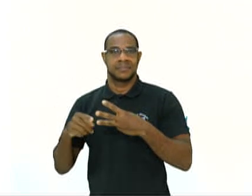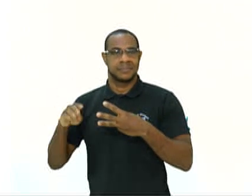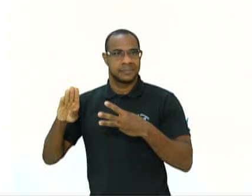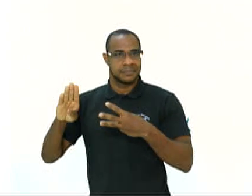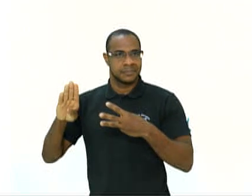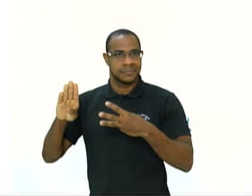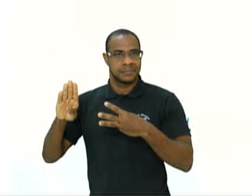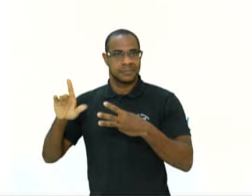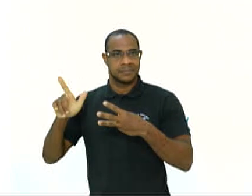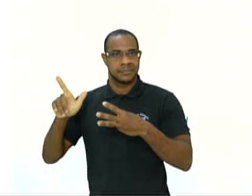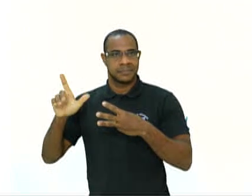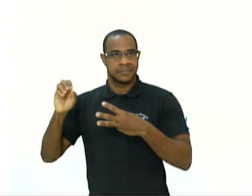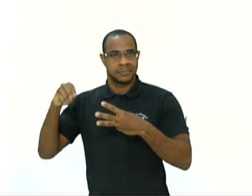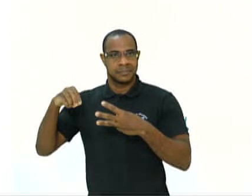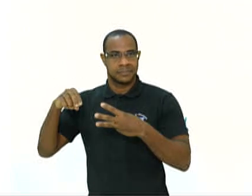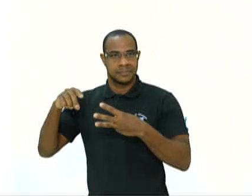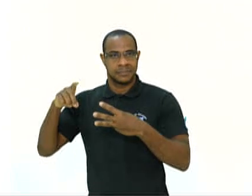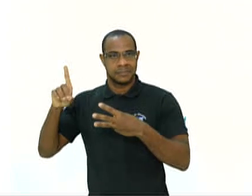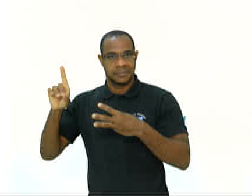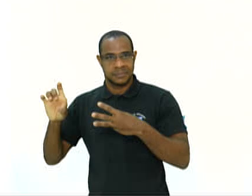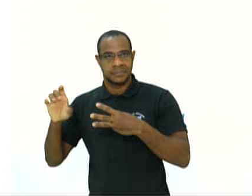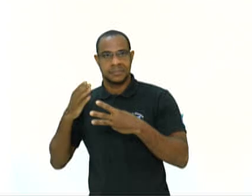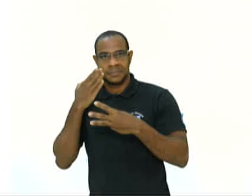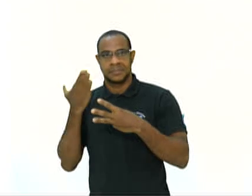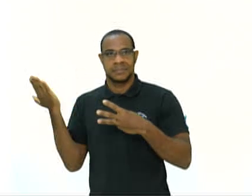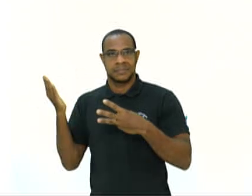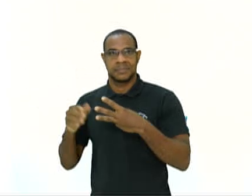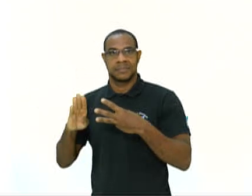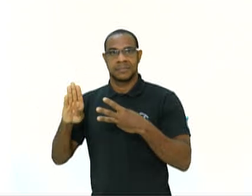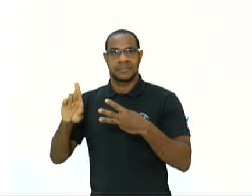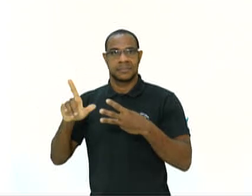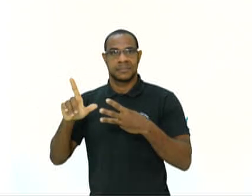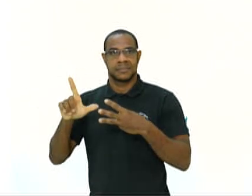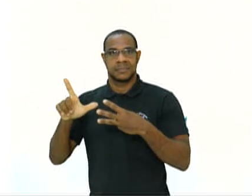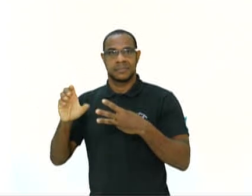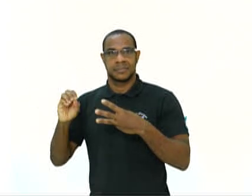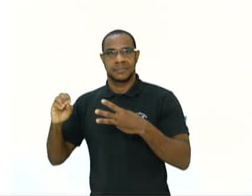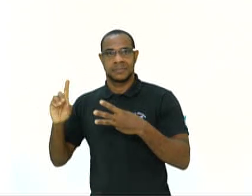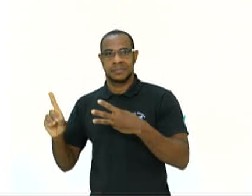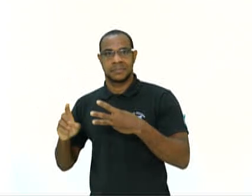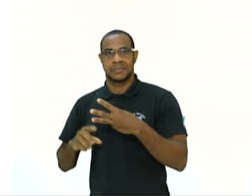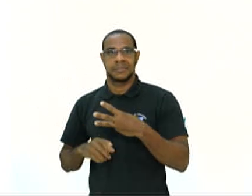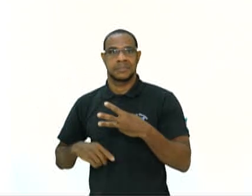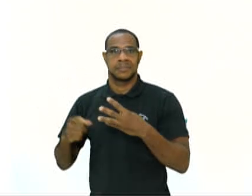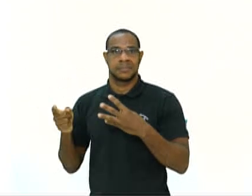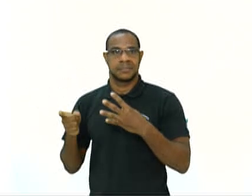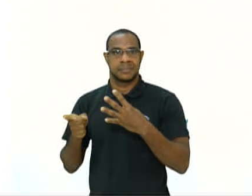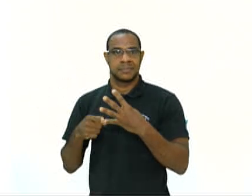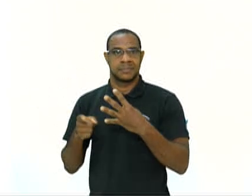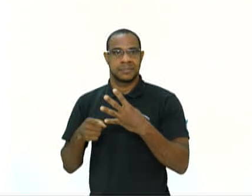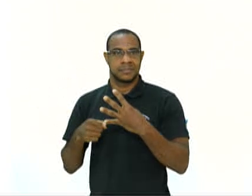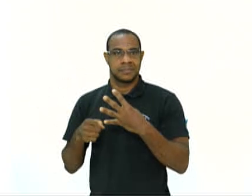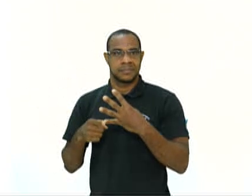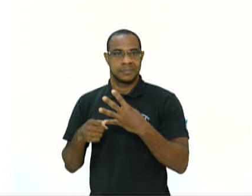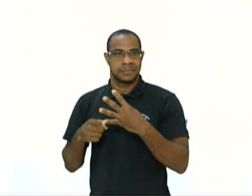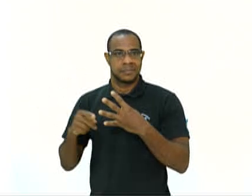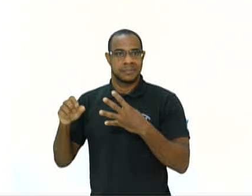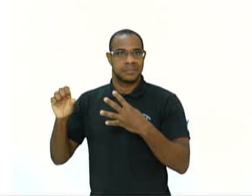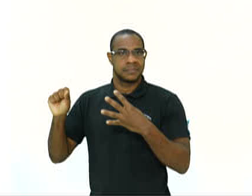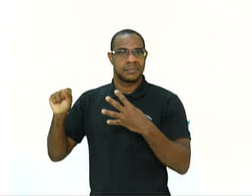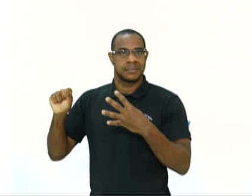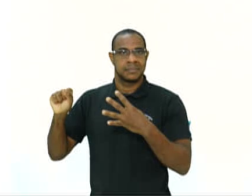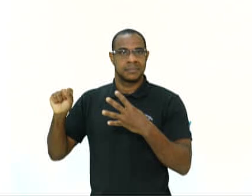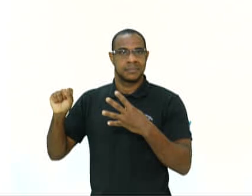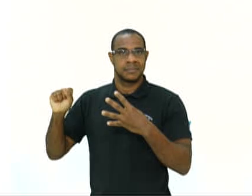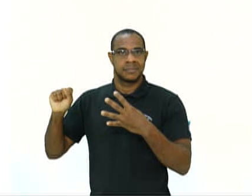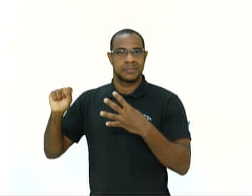is where your space is. I've seen the bright get duller. I'm not going to spend my life being a color. Então, no